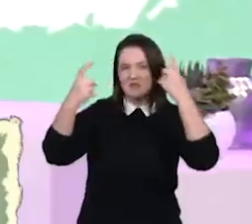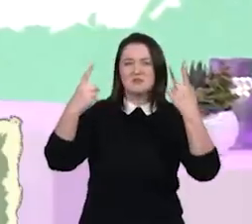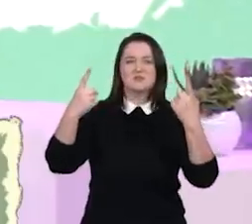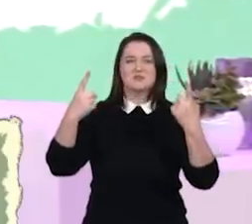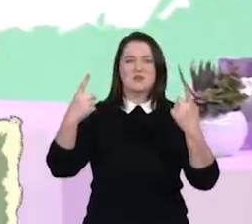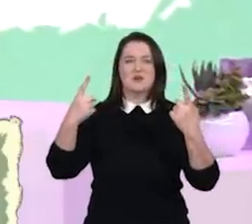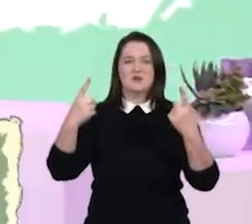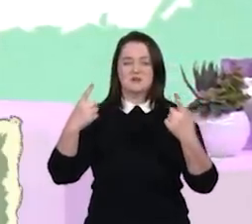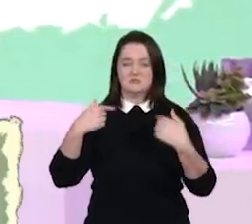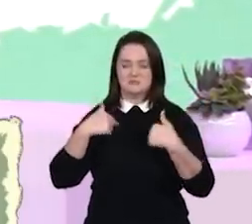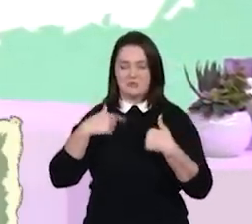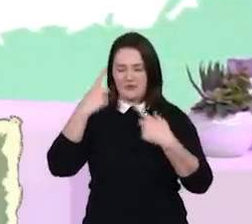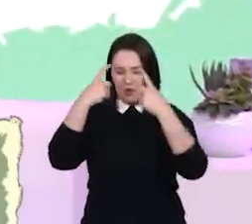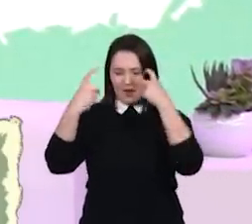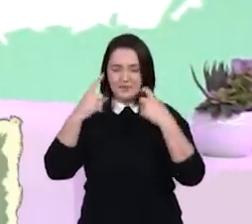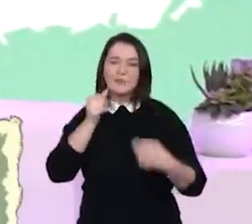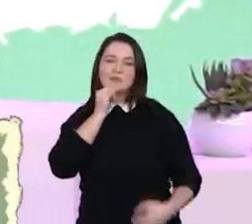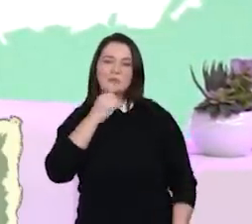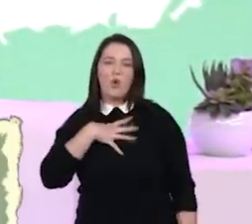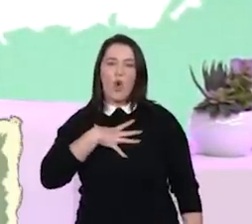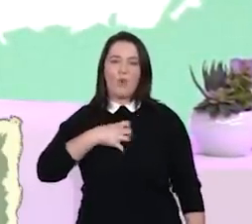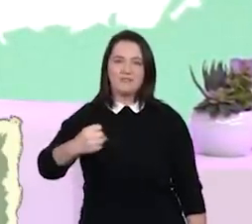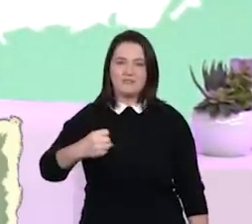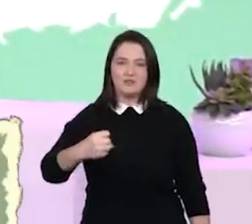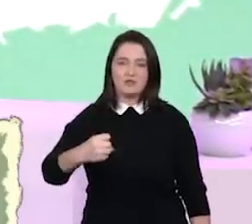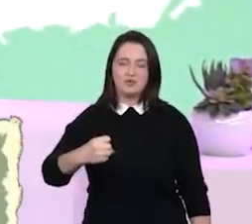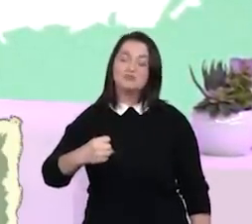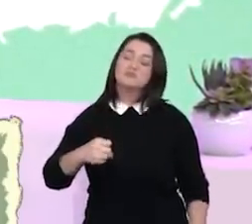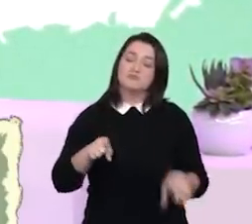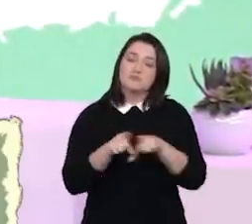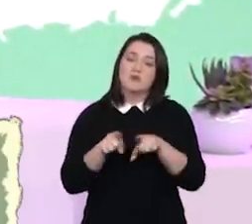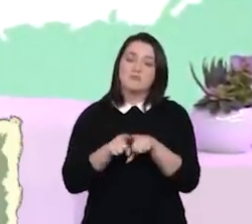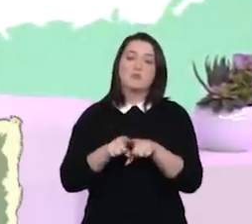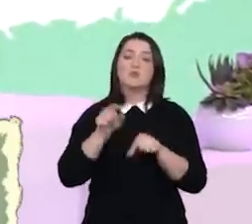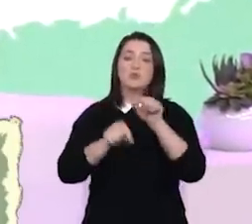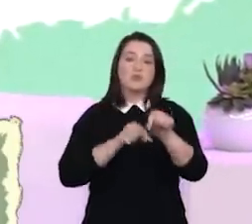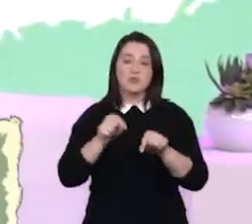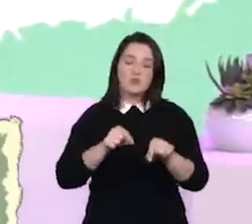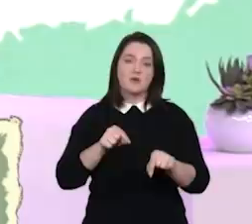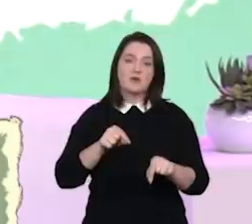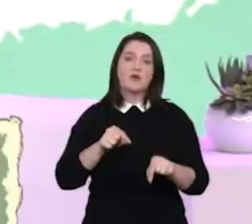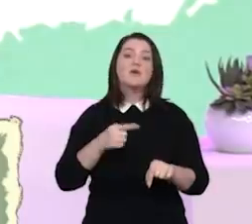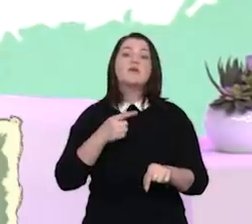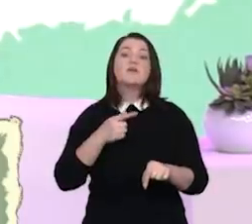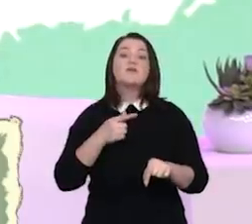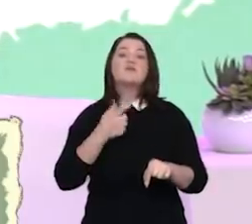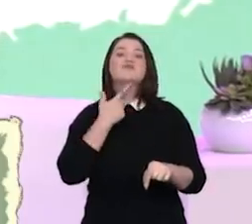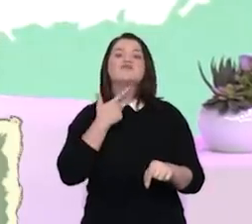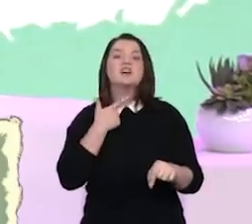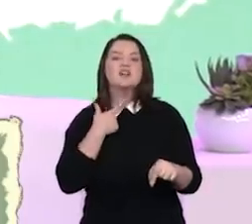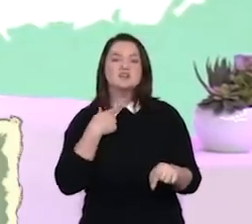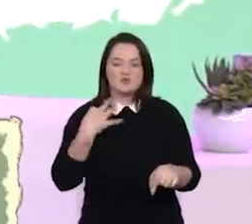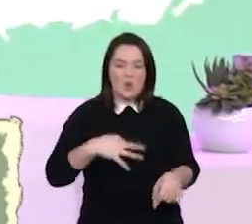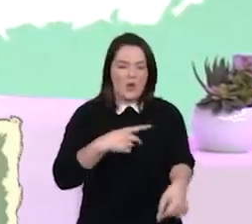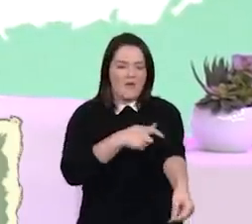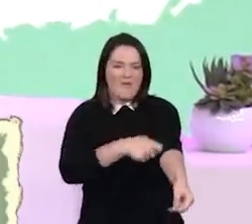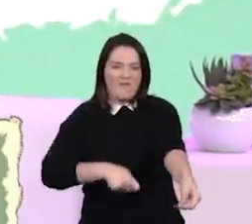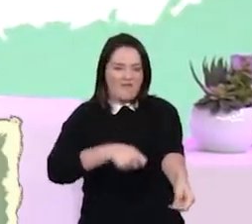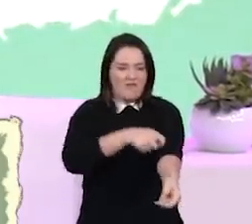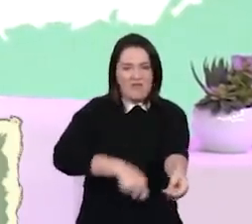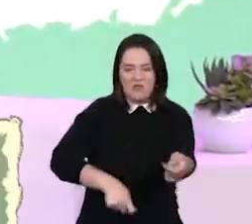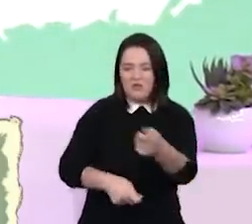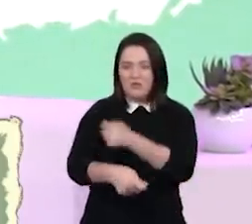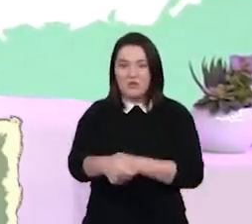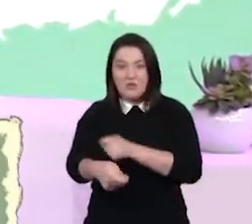violência interpessoal, o homicídio, por exemplo, e também a violência auto-infligida, levando